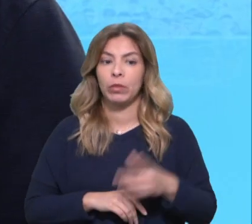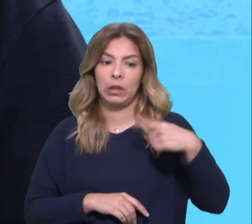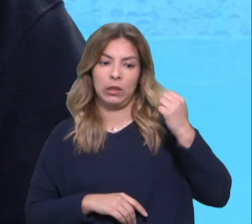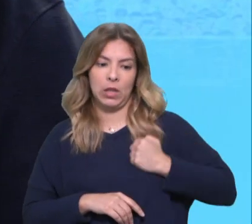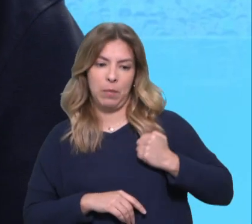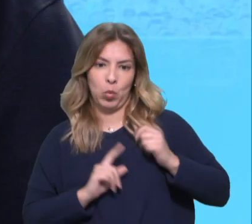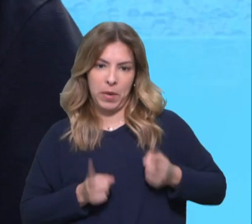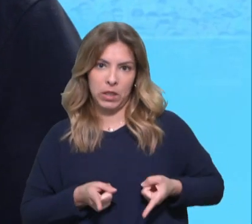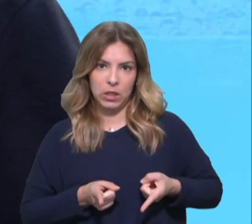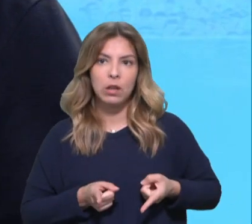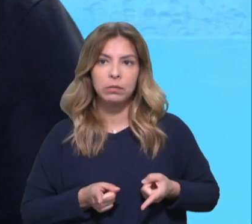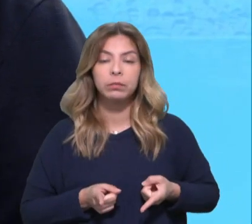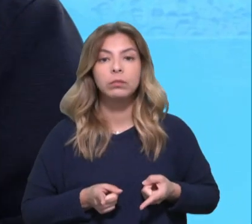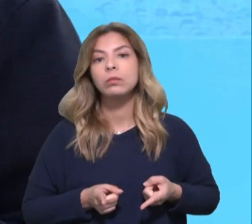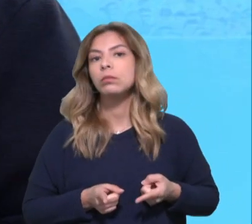antes